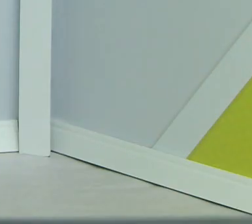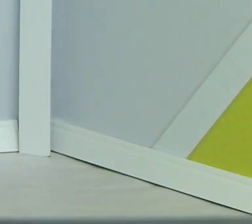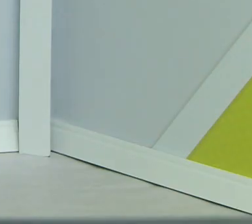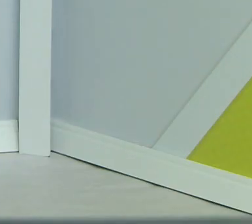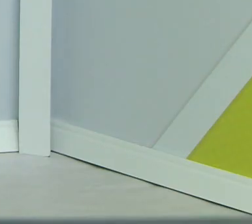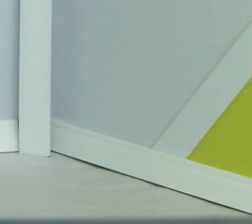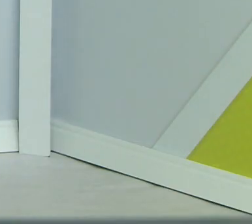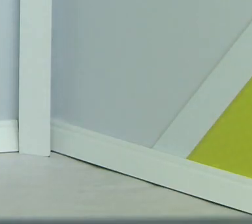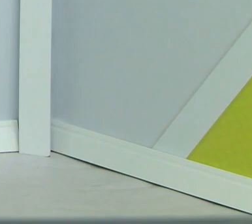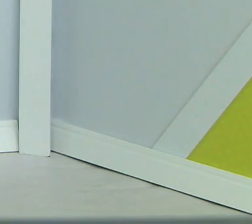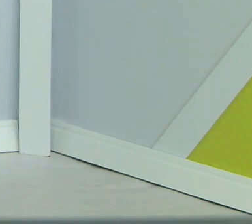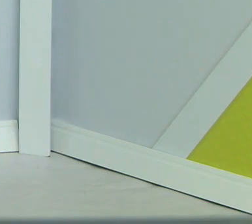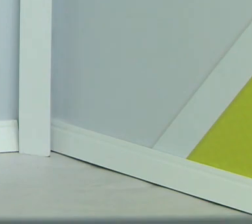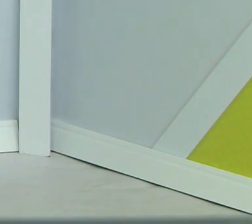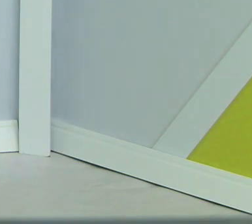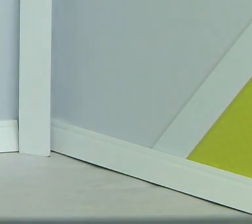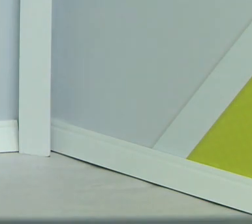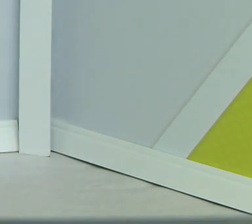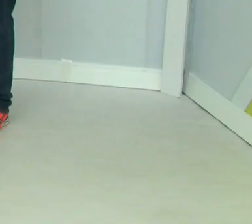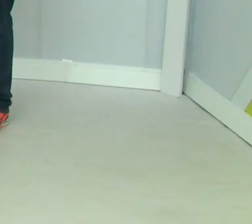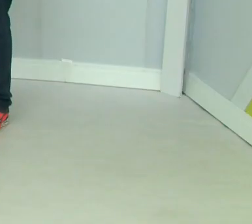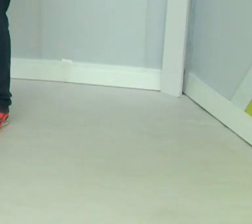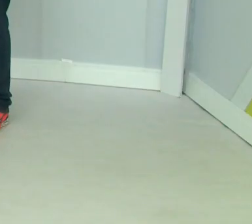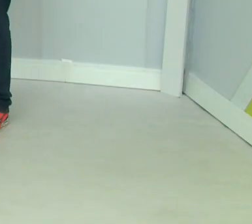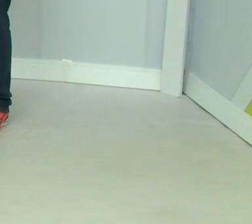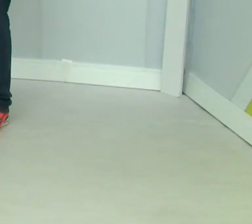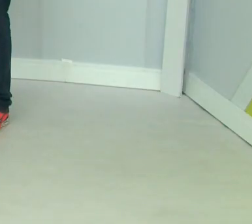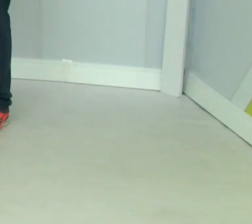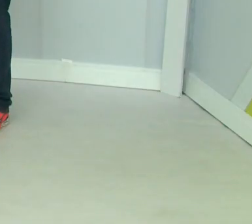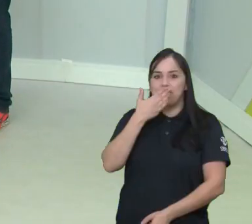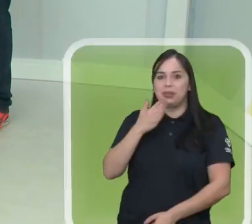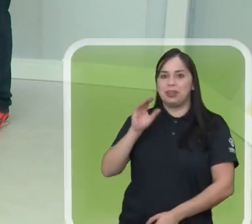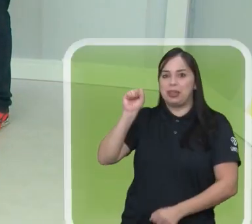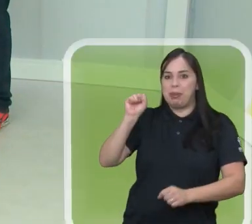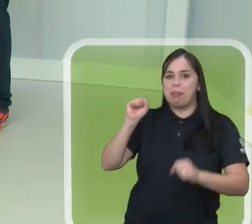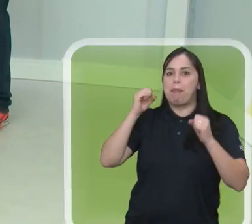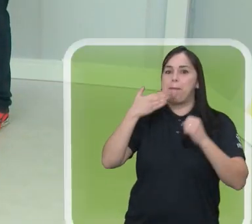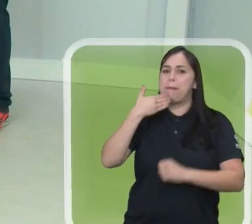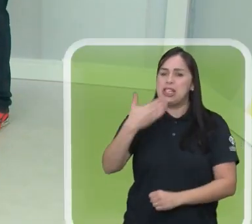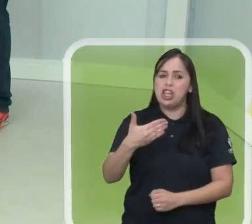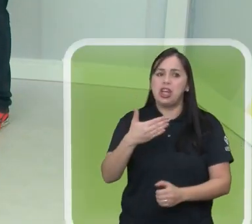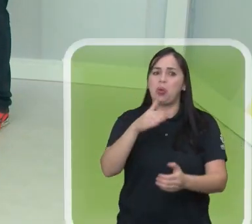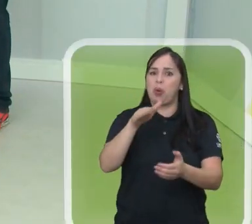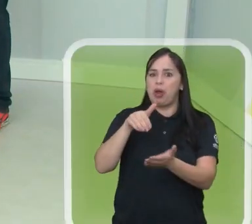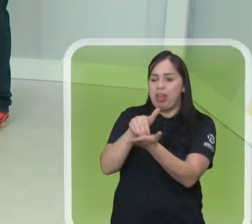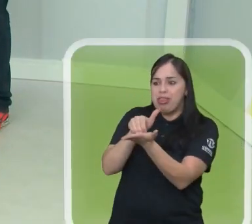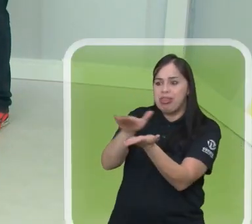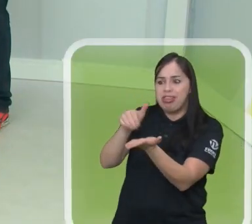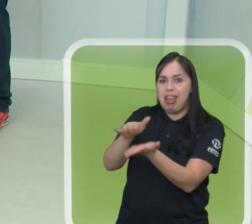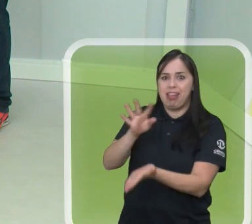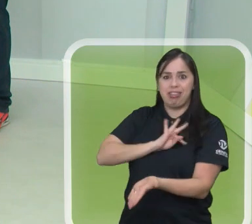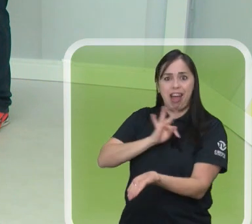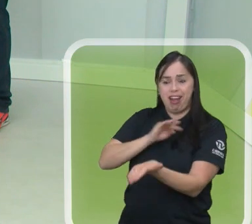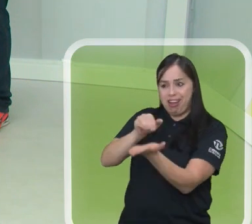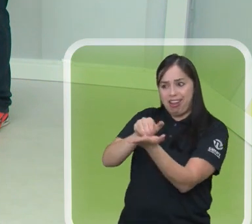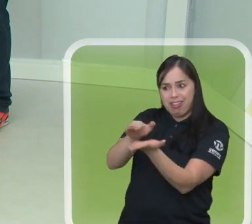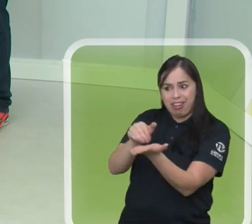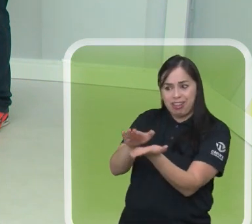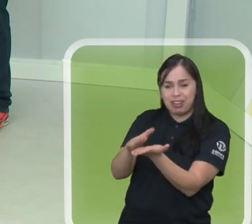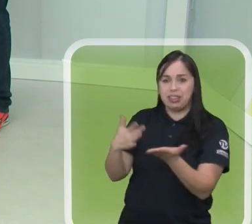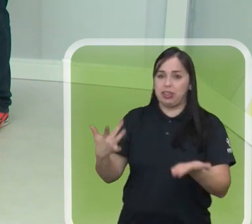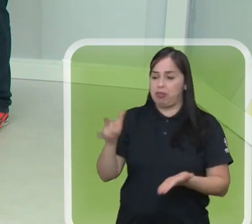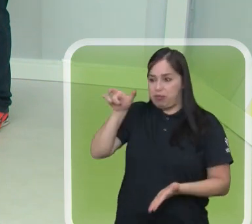Tava bem tenso, né, Roberto? Nesse momento aí, a torcida pedindo a saída do Edson Vieira e a cabeça do gestor nesse momento. Você teve que